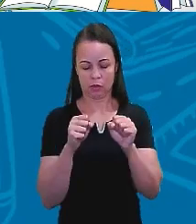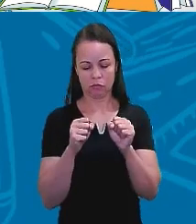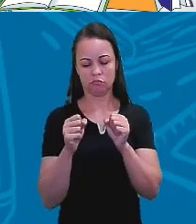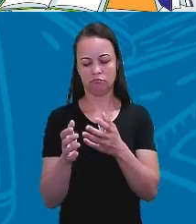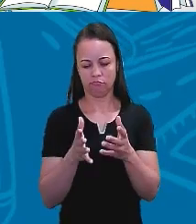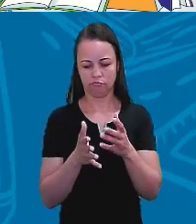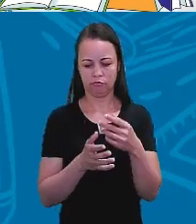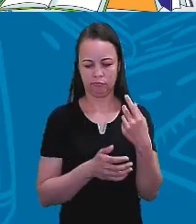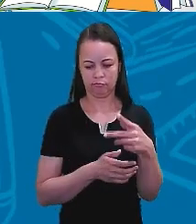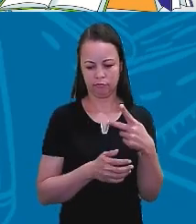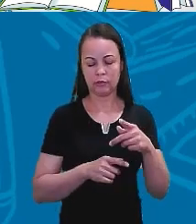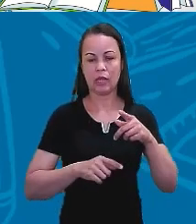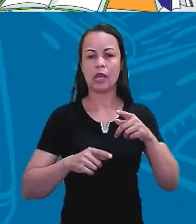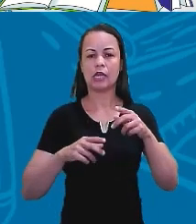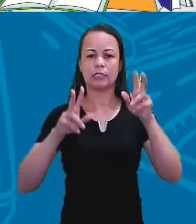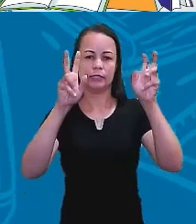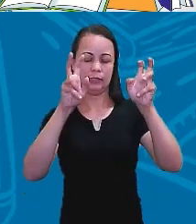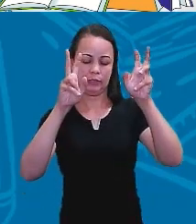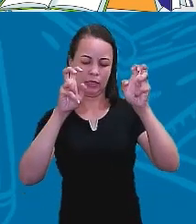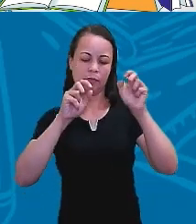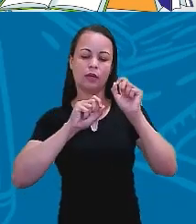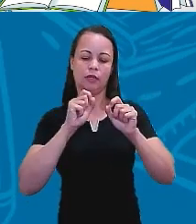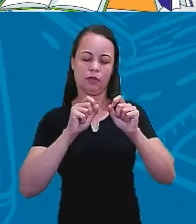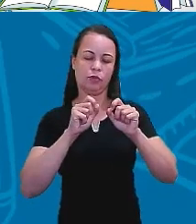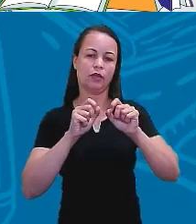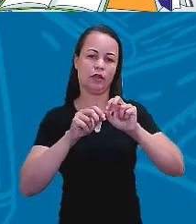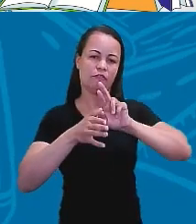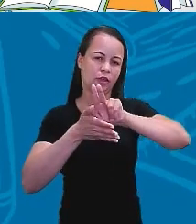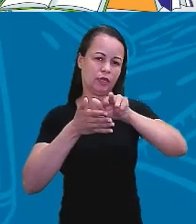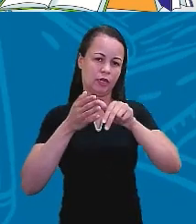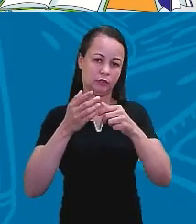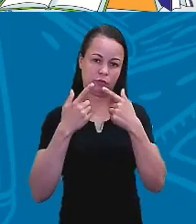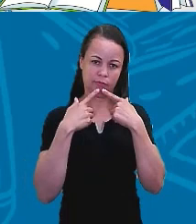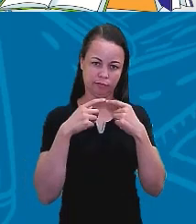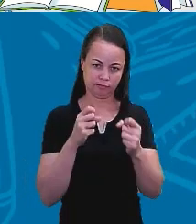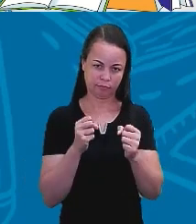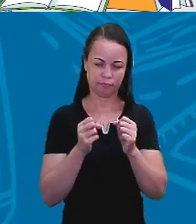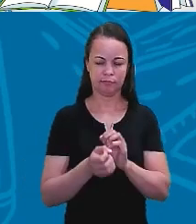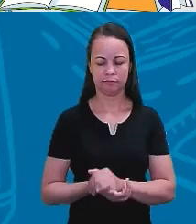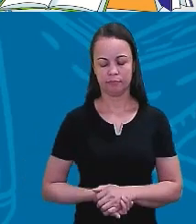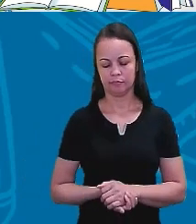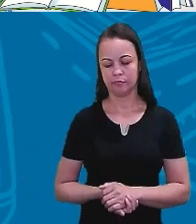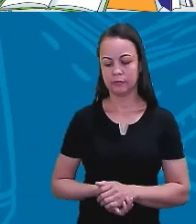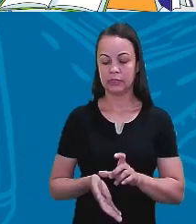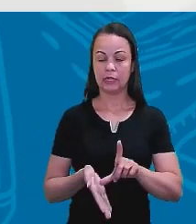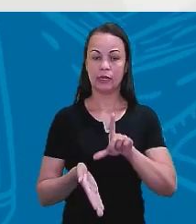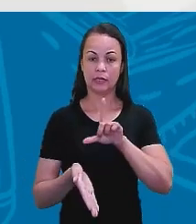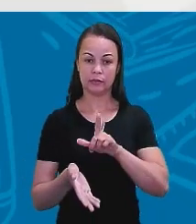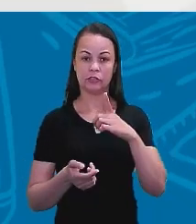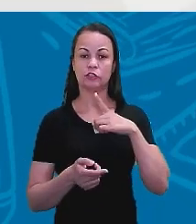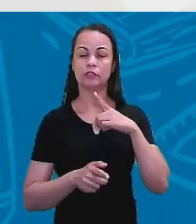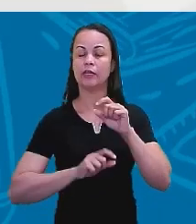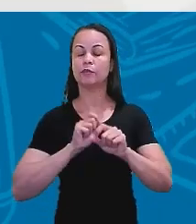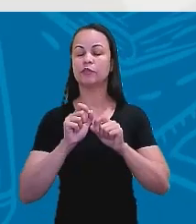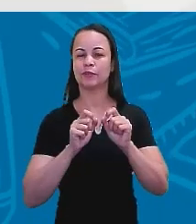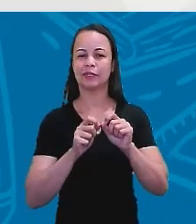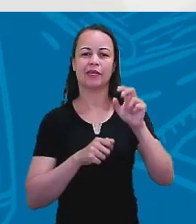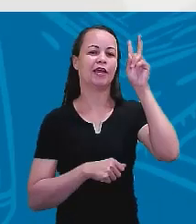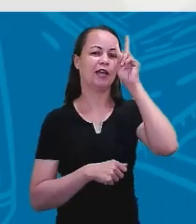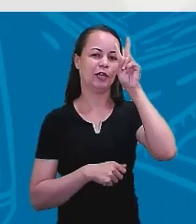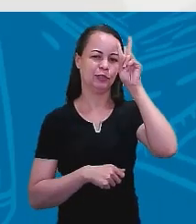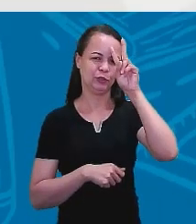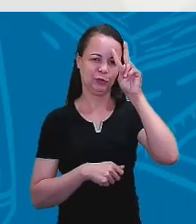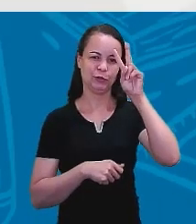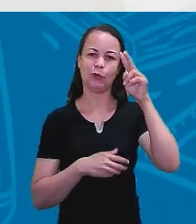chama variação linguística. Mas, antes de tudo, nós temos a nossa história do dia.